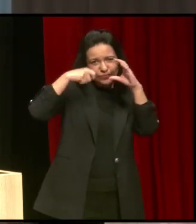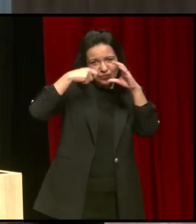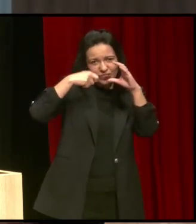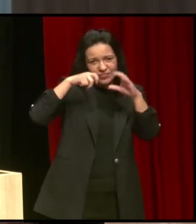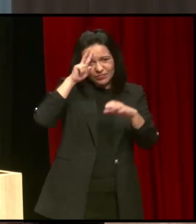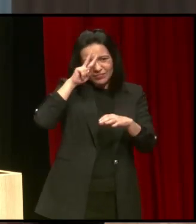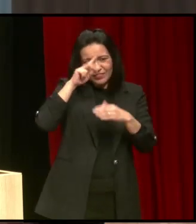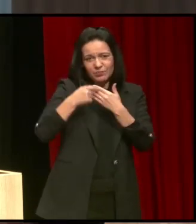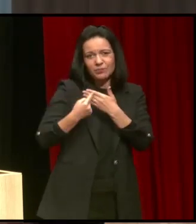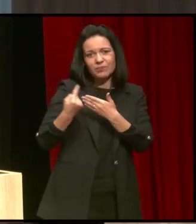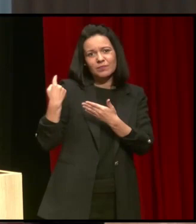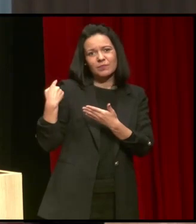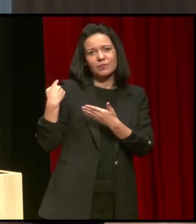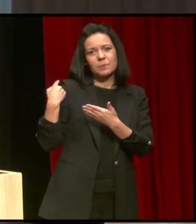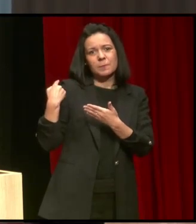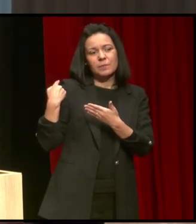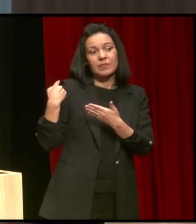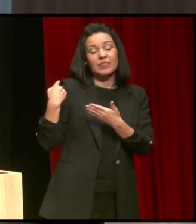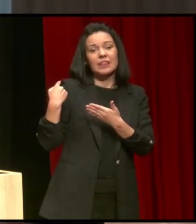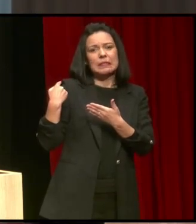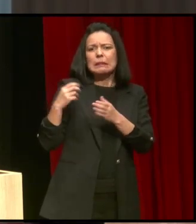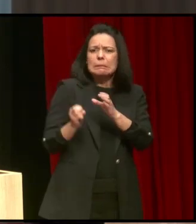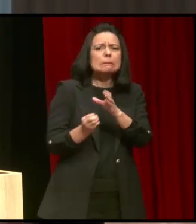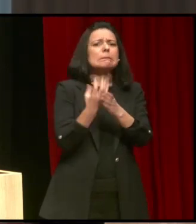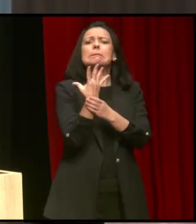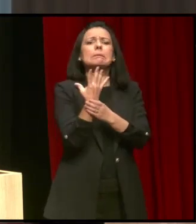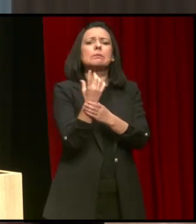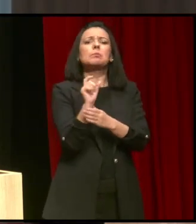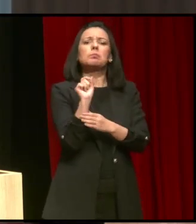Bíblica? Igrejas e cristãos.